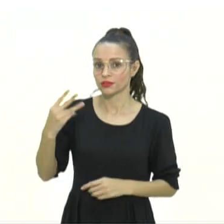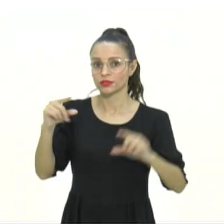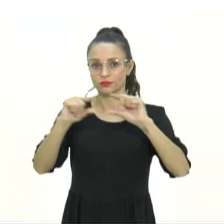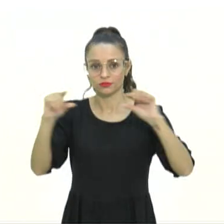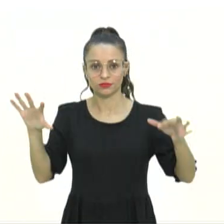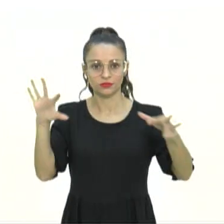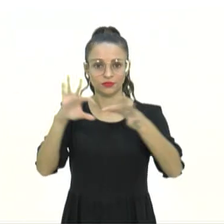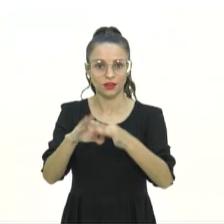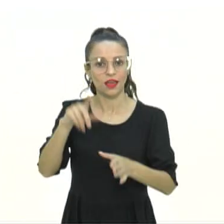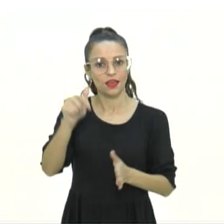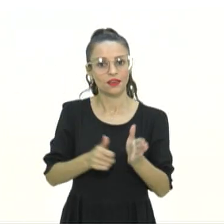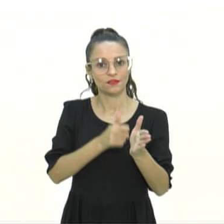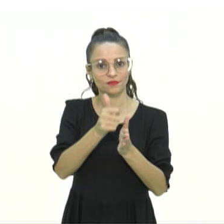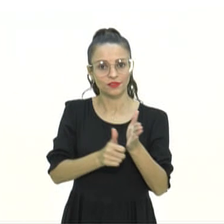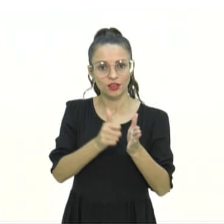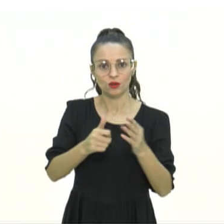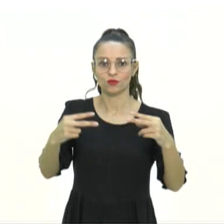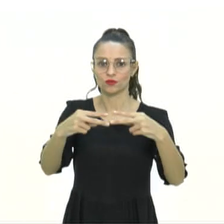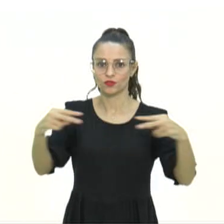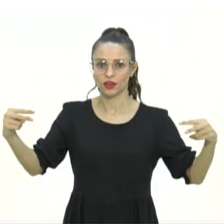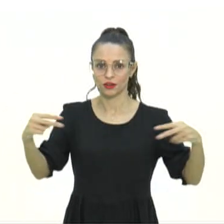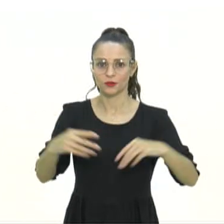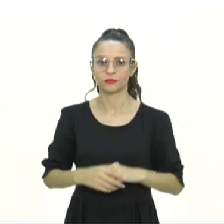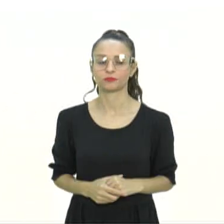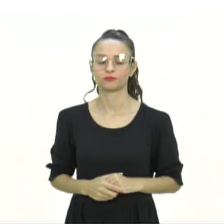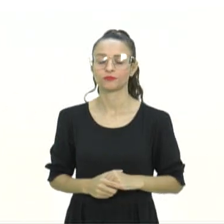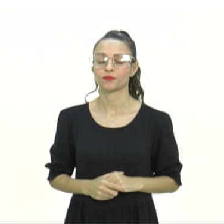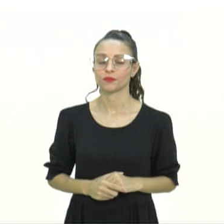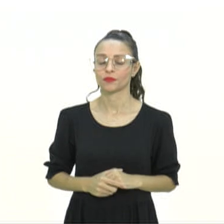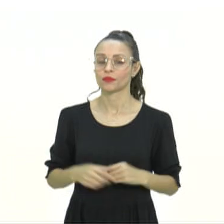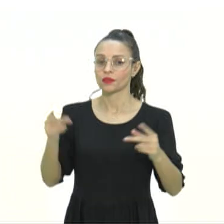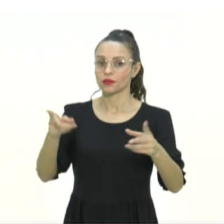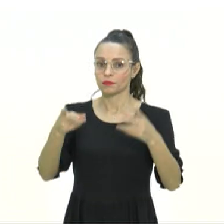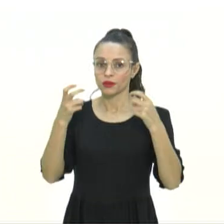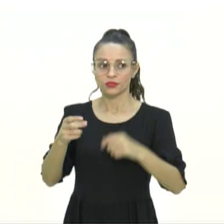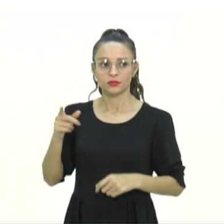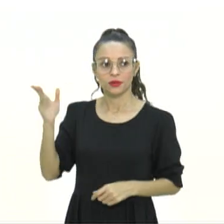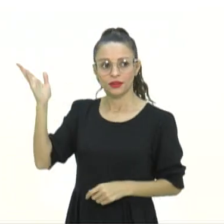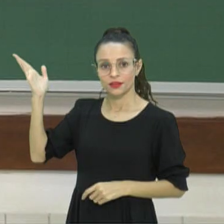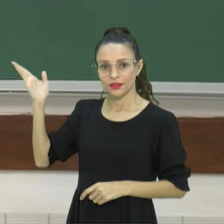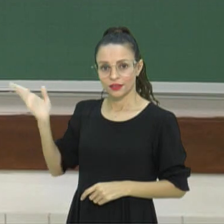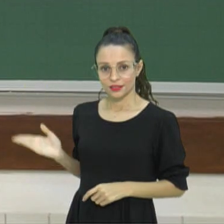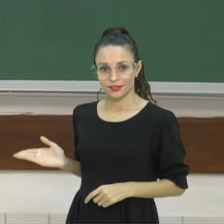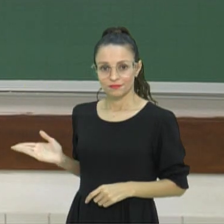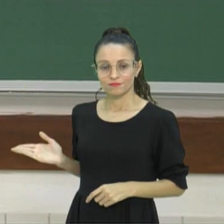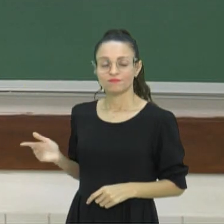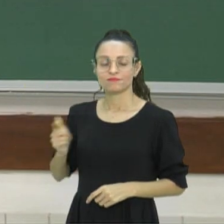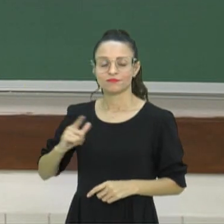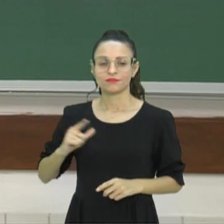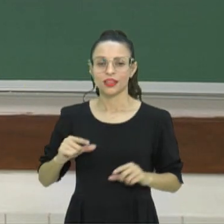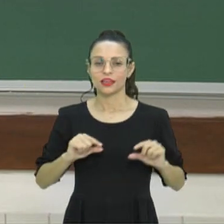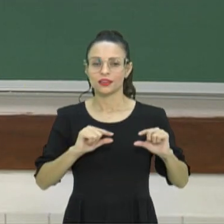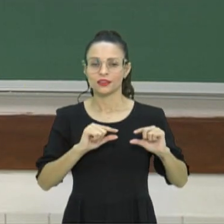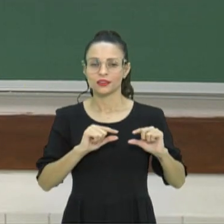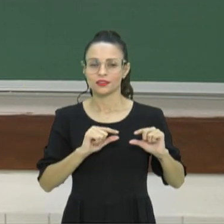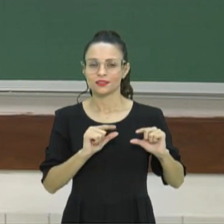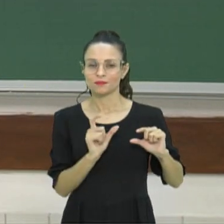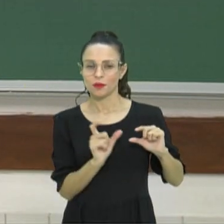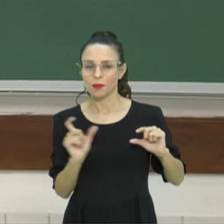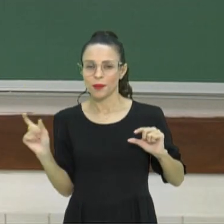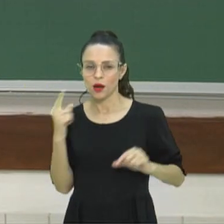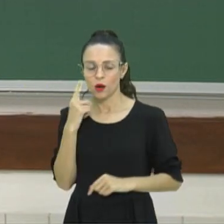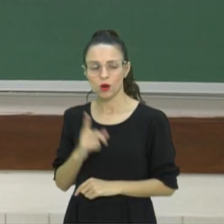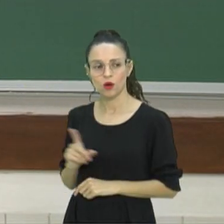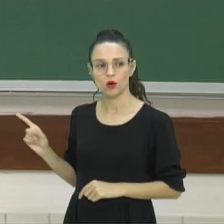transporte ferroviário. Então, se a gente for observar, havia essa sequência de alternativas para essa